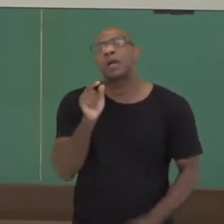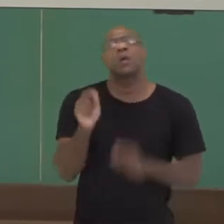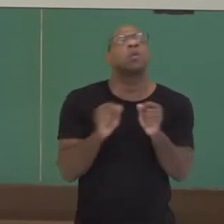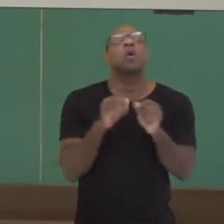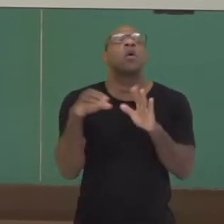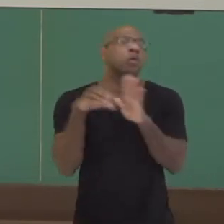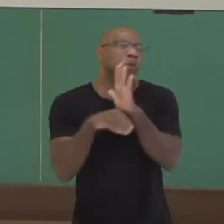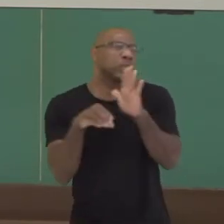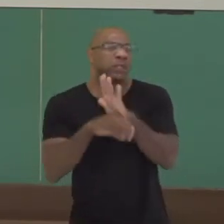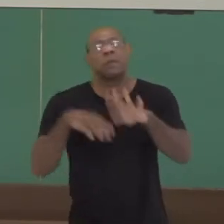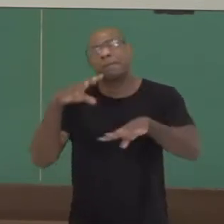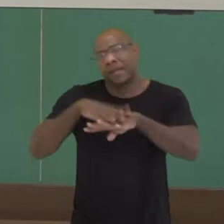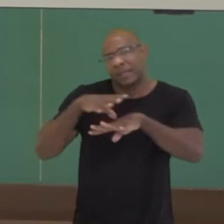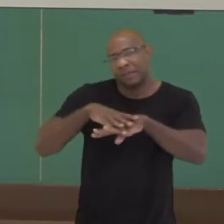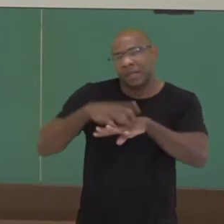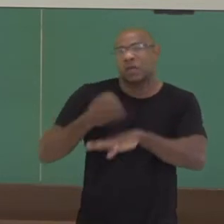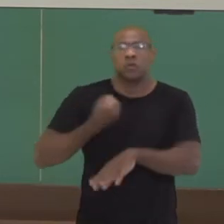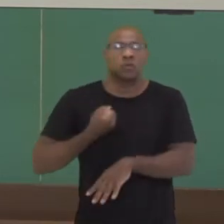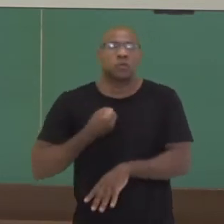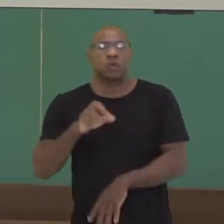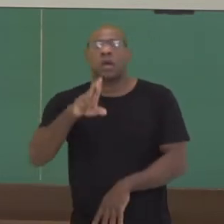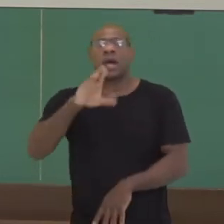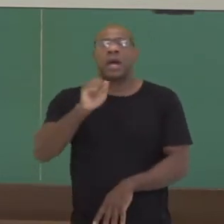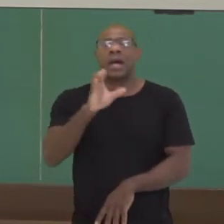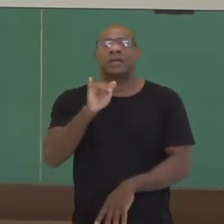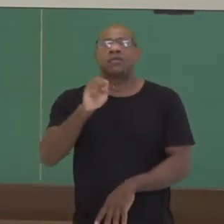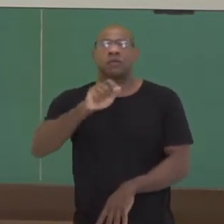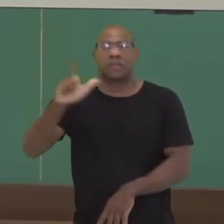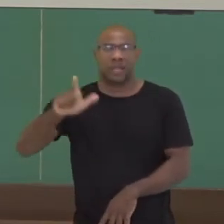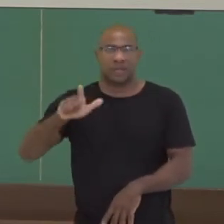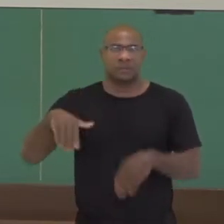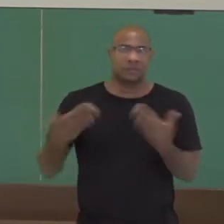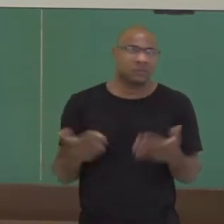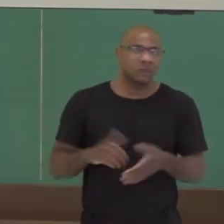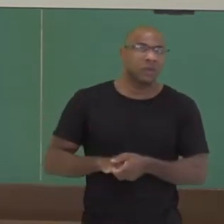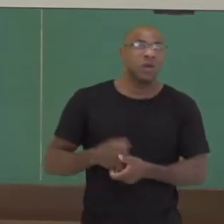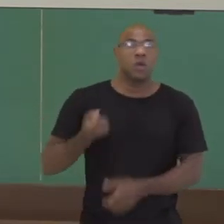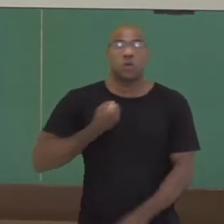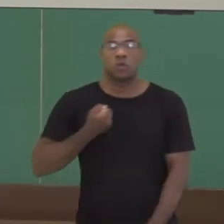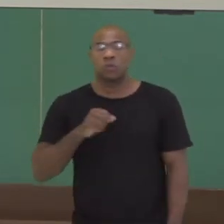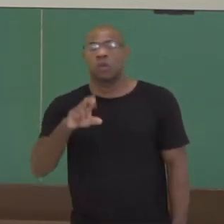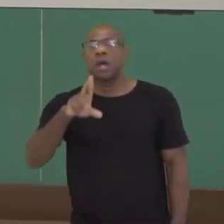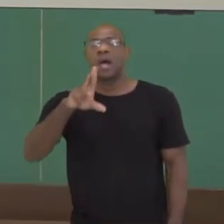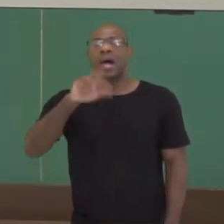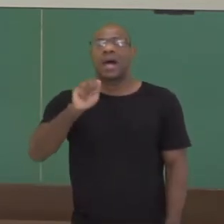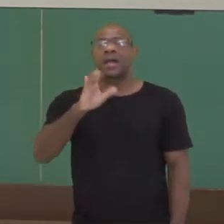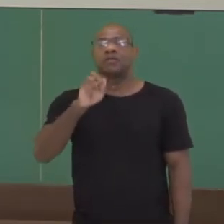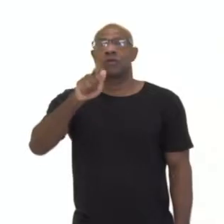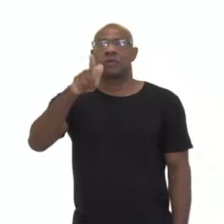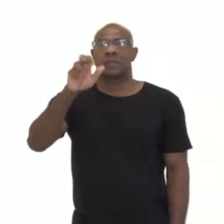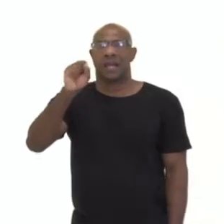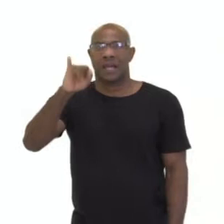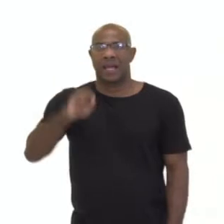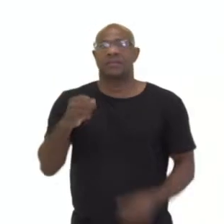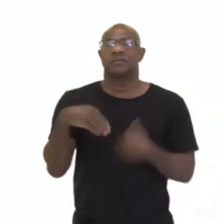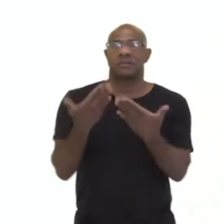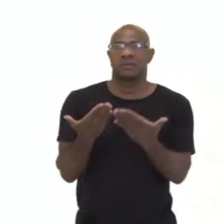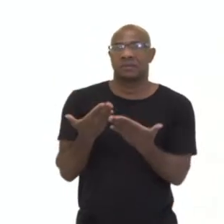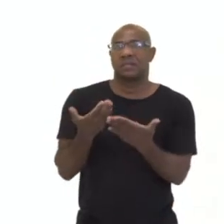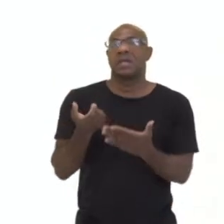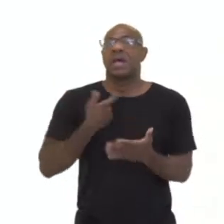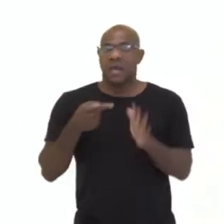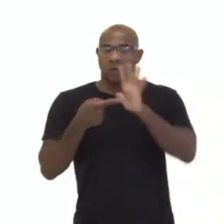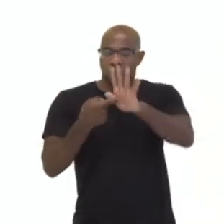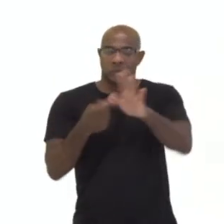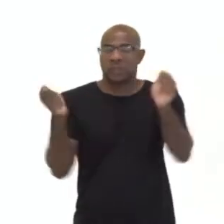definição matemática dos números racionais. Os números racionais são aqueles números que se